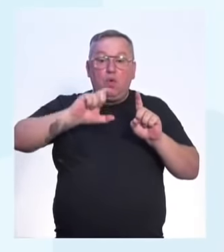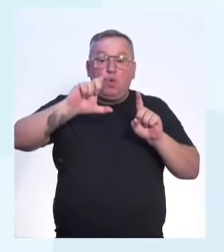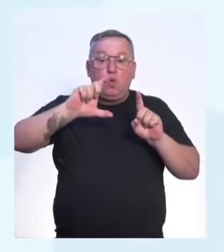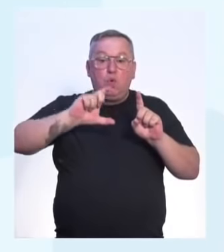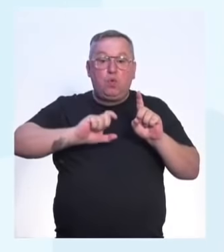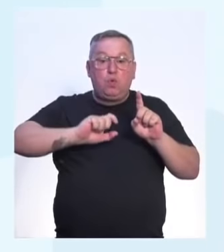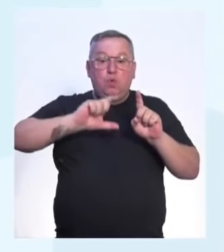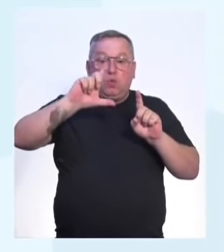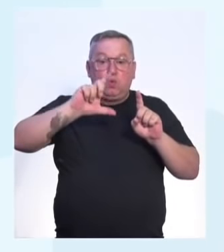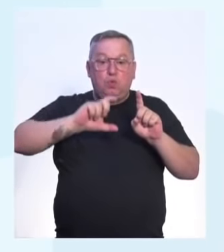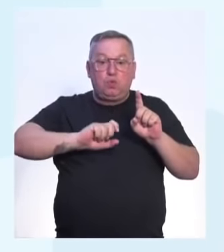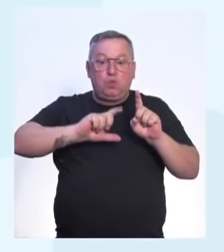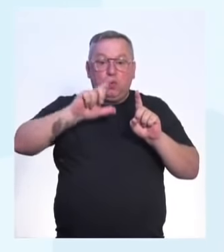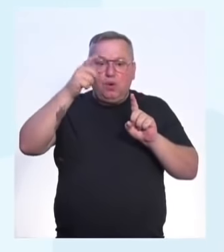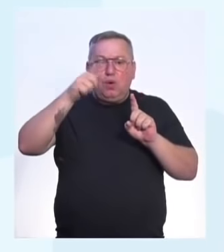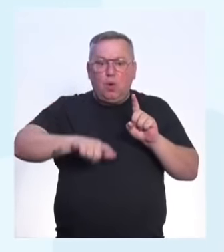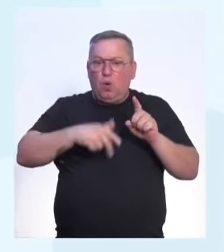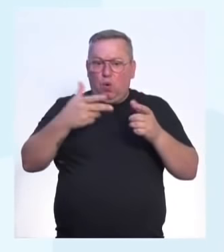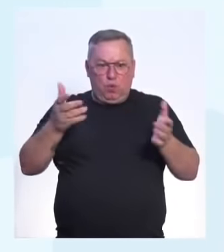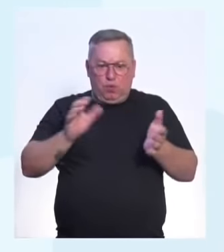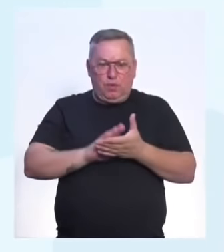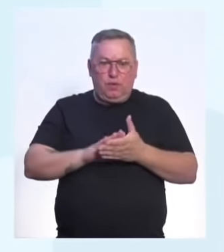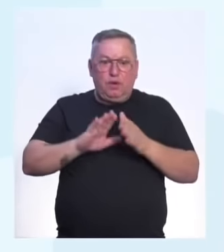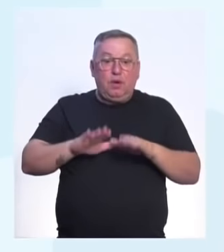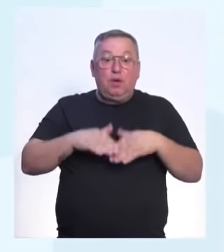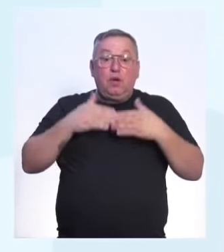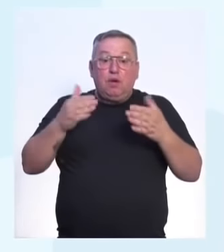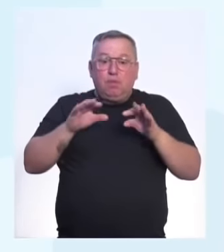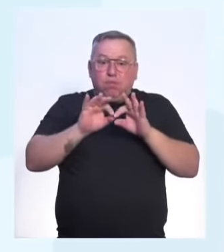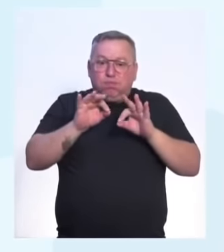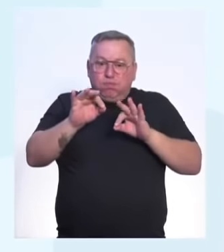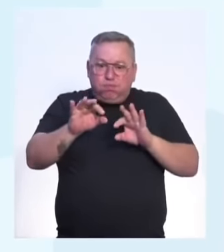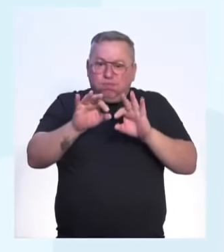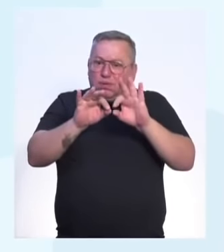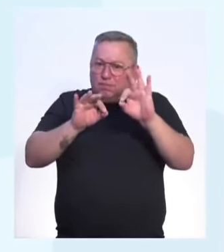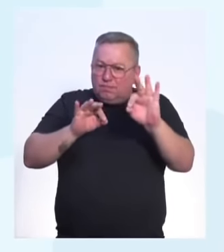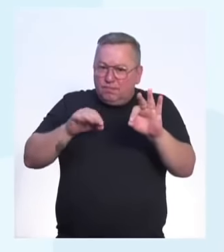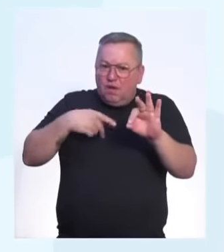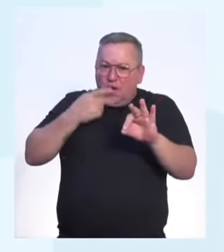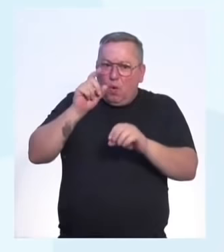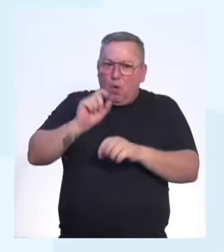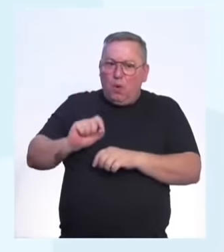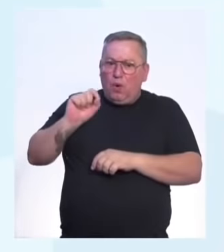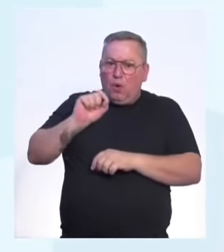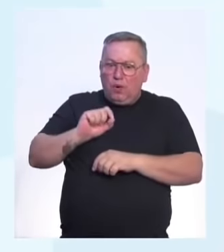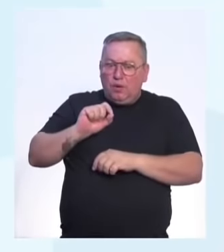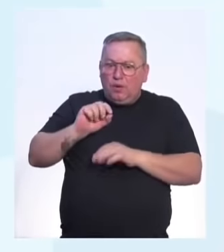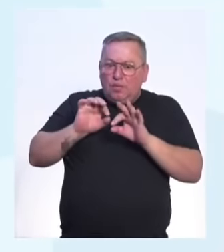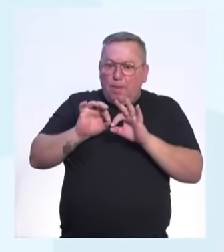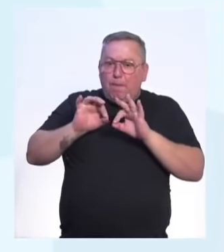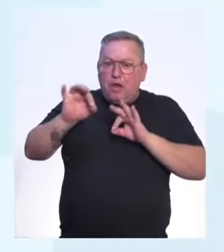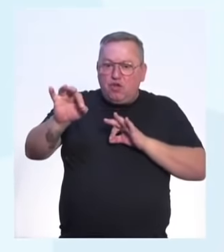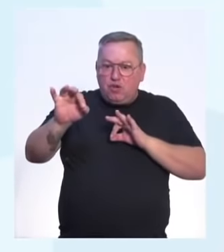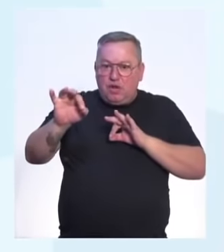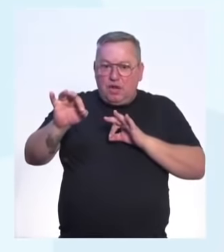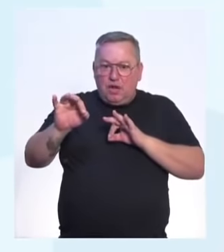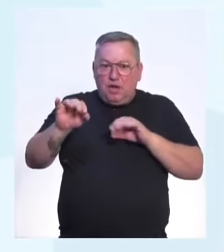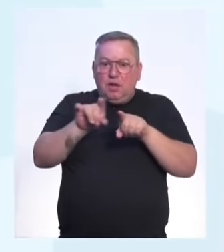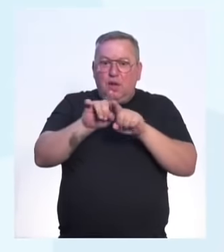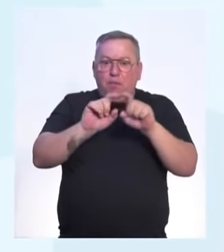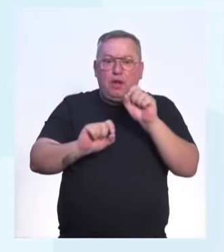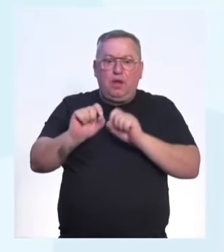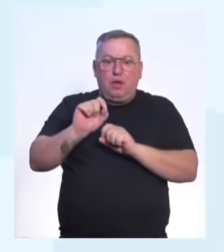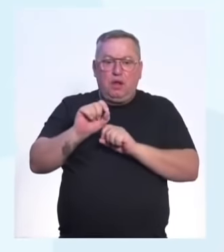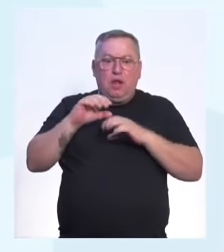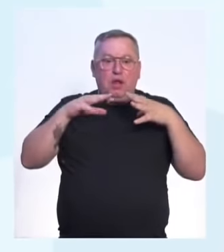volume de líquidos, entre outros. Quando medimos algo, estamos falando de uma grandeza. E grandeza